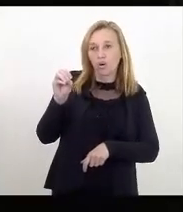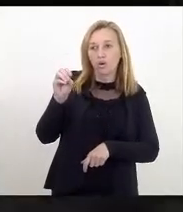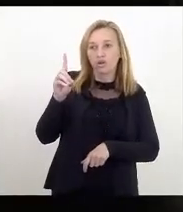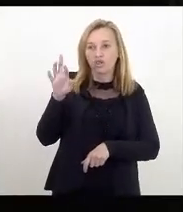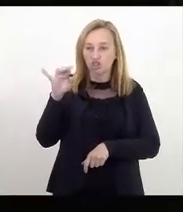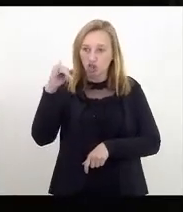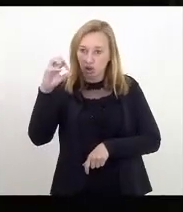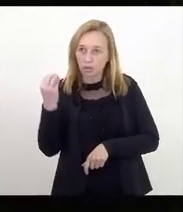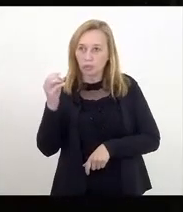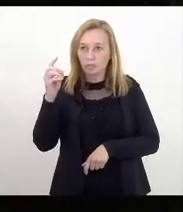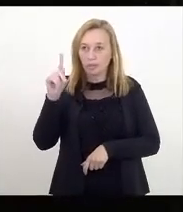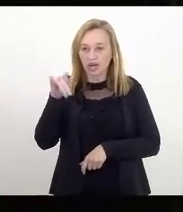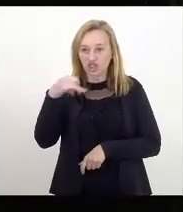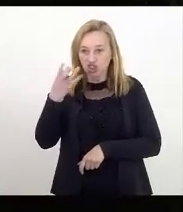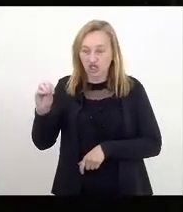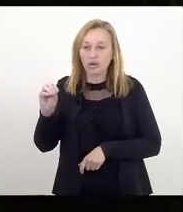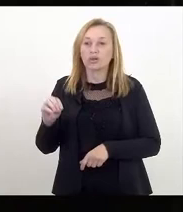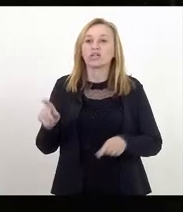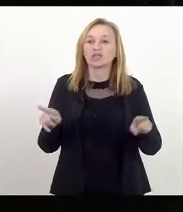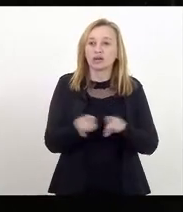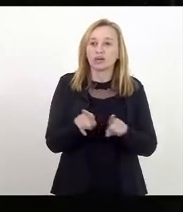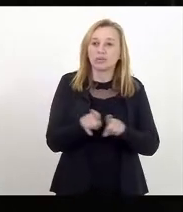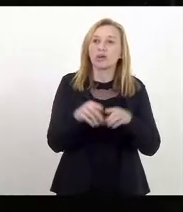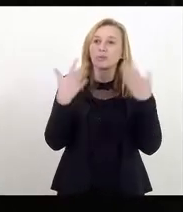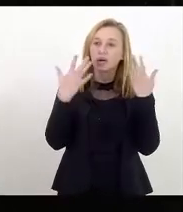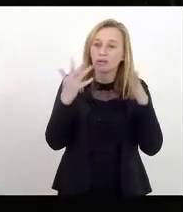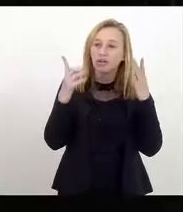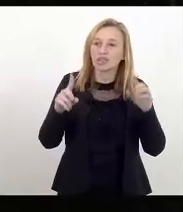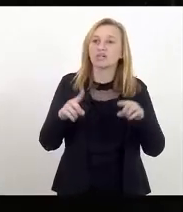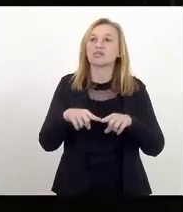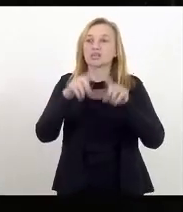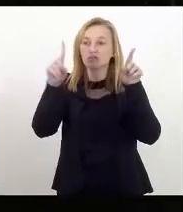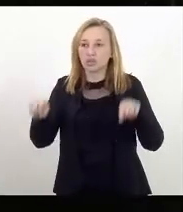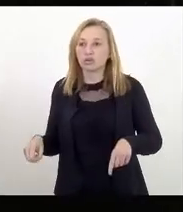especial aos servidores da defensoria pública.